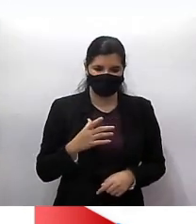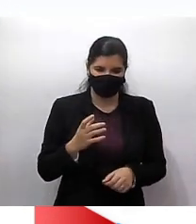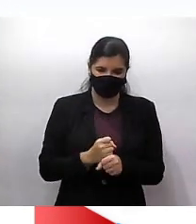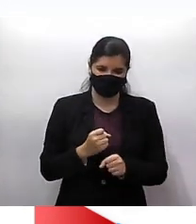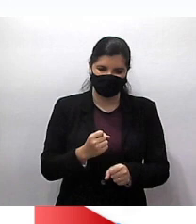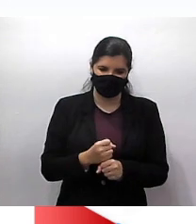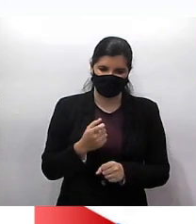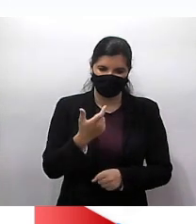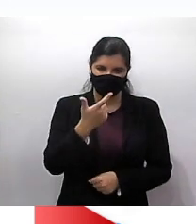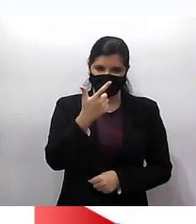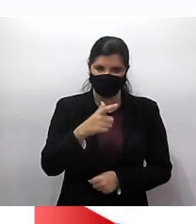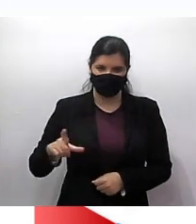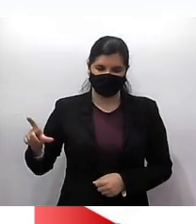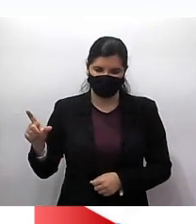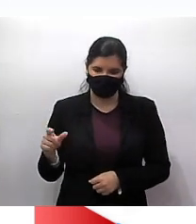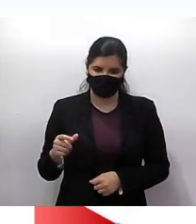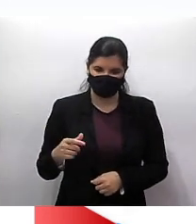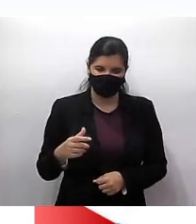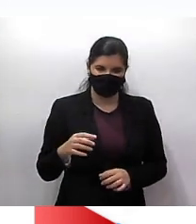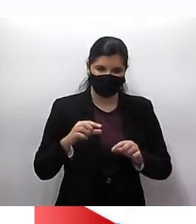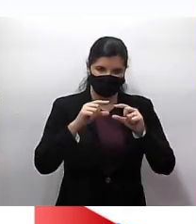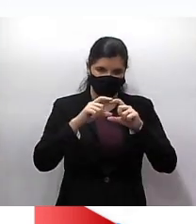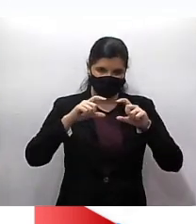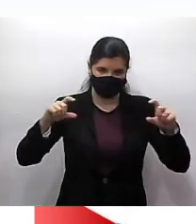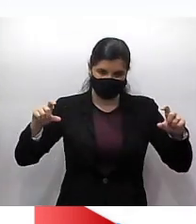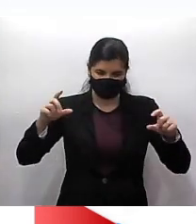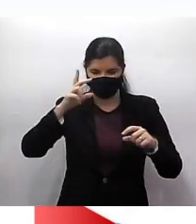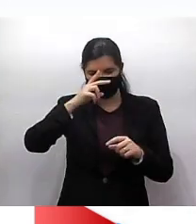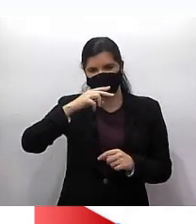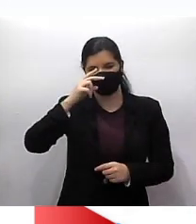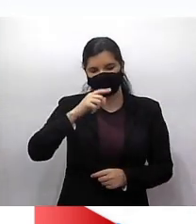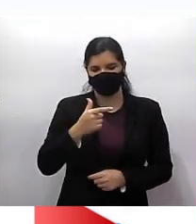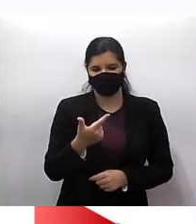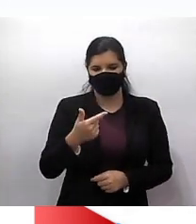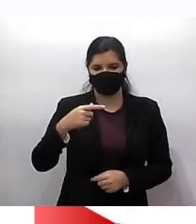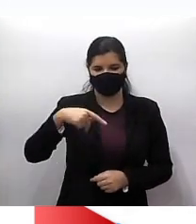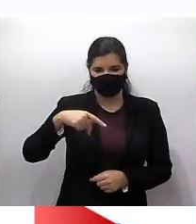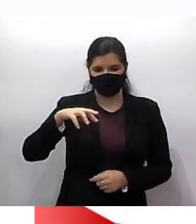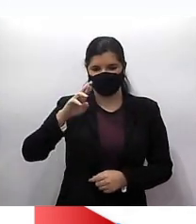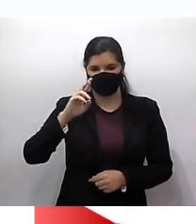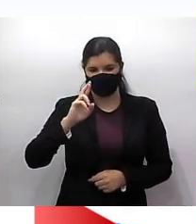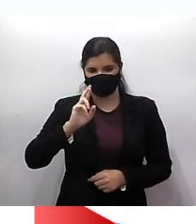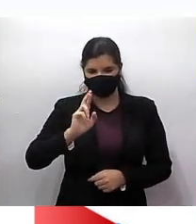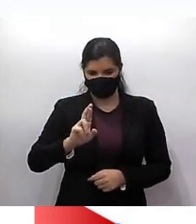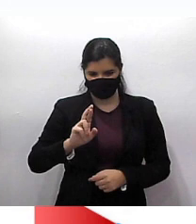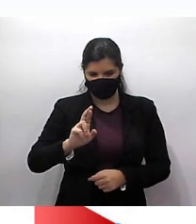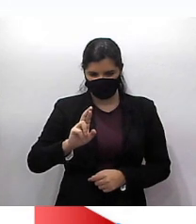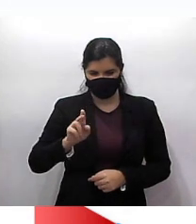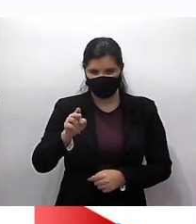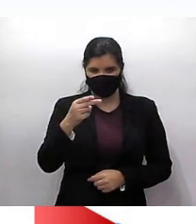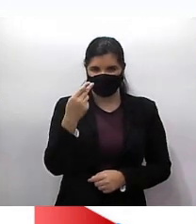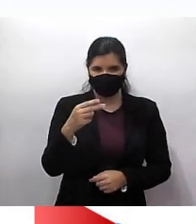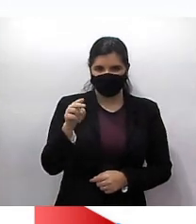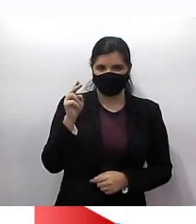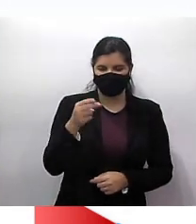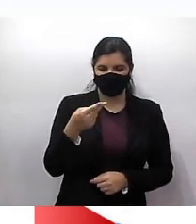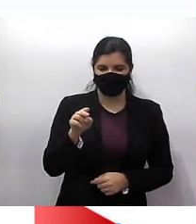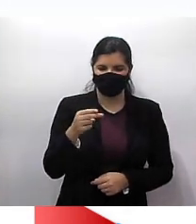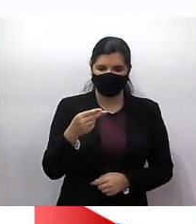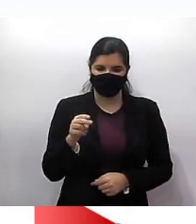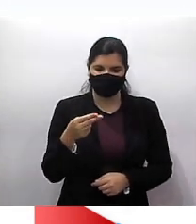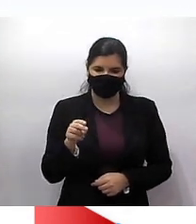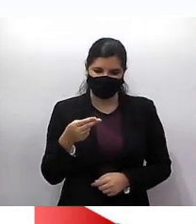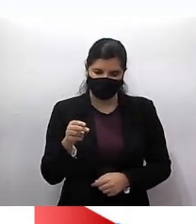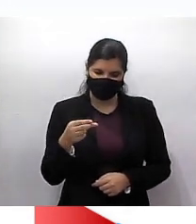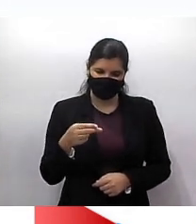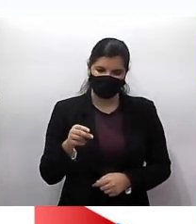calcular o outro. Vamos lá, a fórmula continua sendo essa, 2 vezes P do retângulo, né?